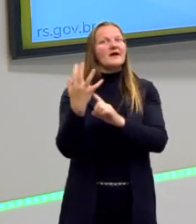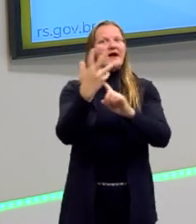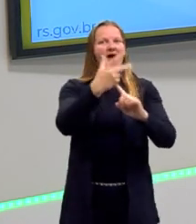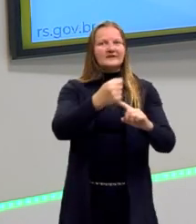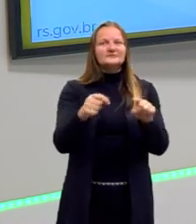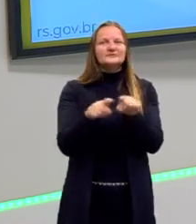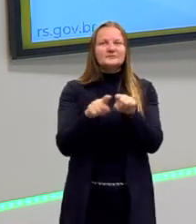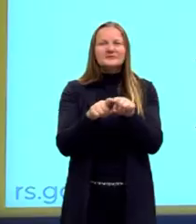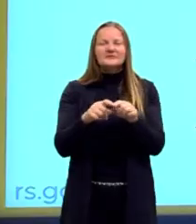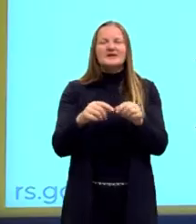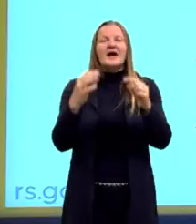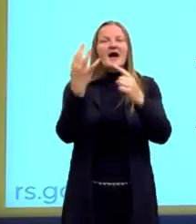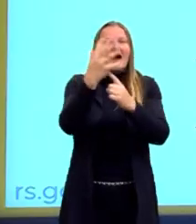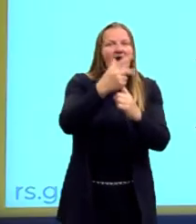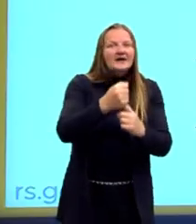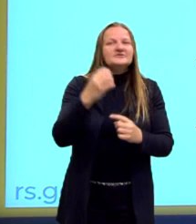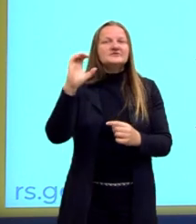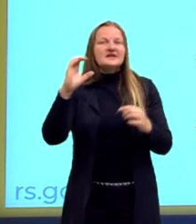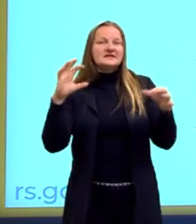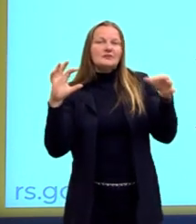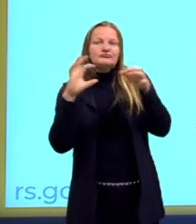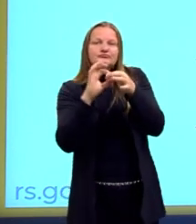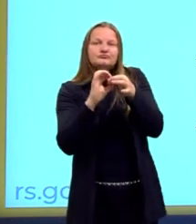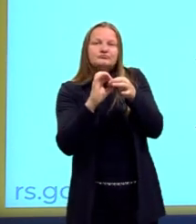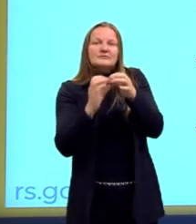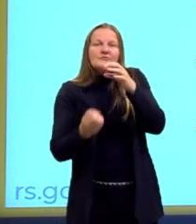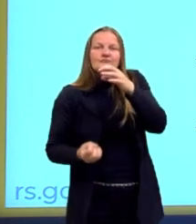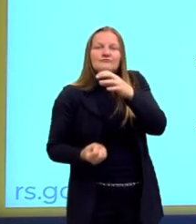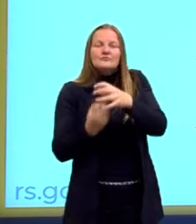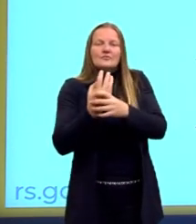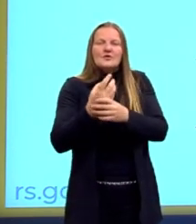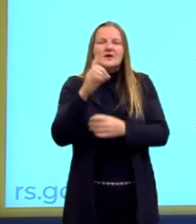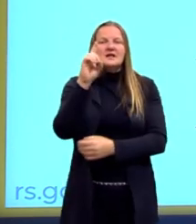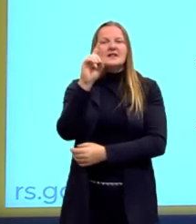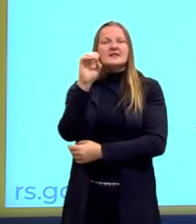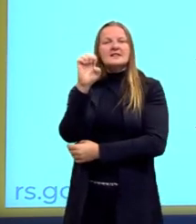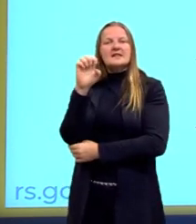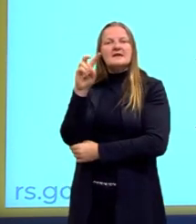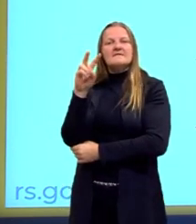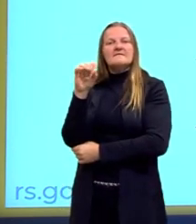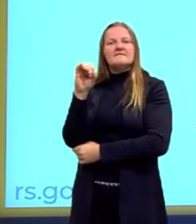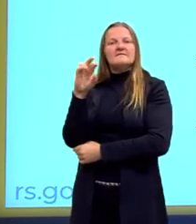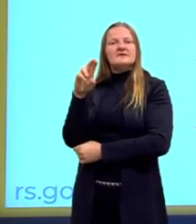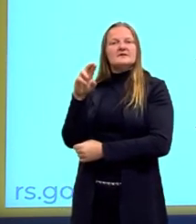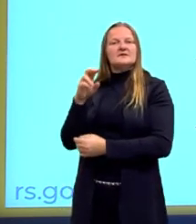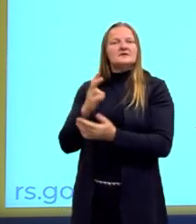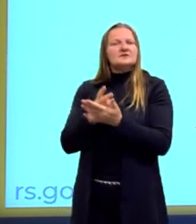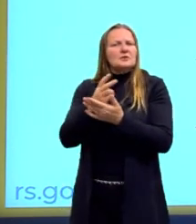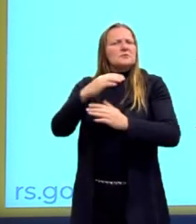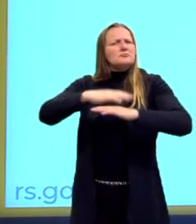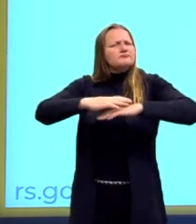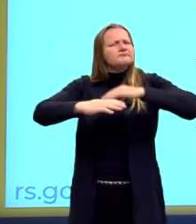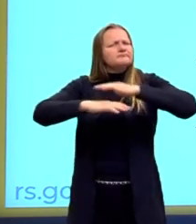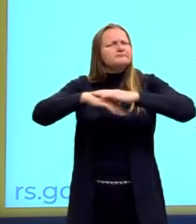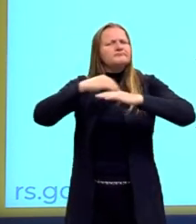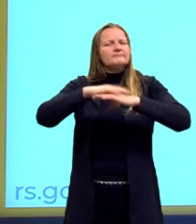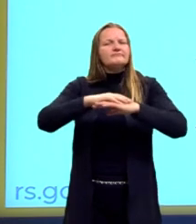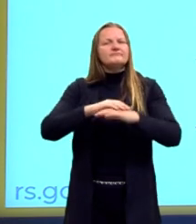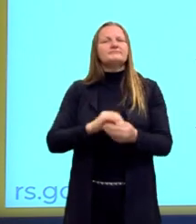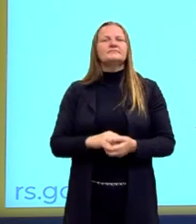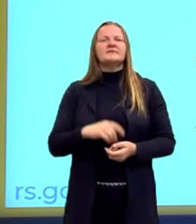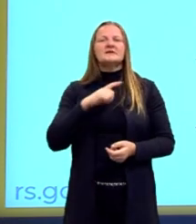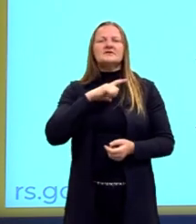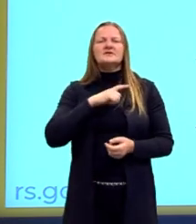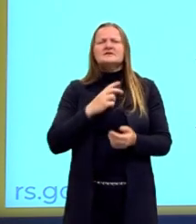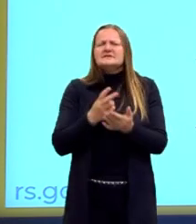Então olha tanto a arte como a ciência é a arte do Devir algo inconstante construção lembra do reino né